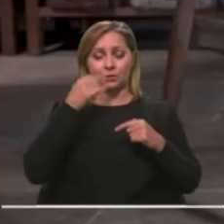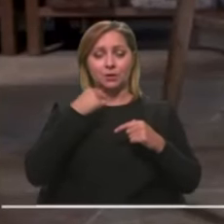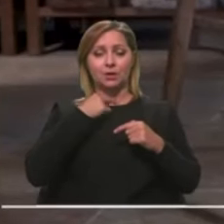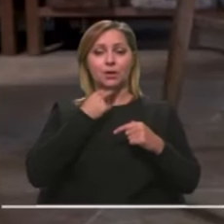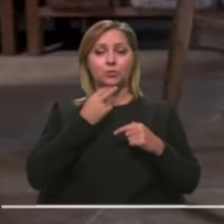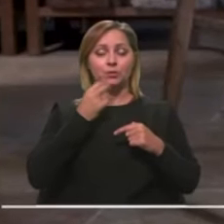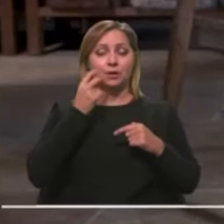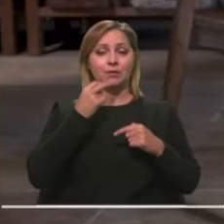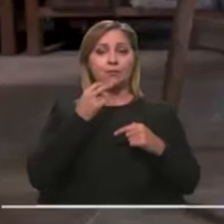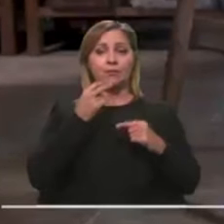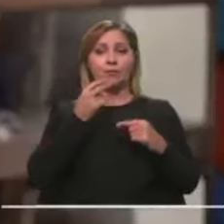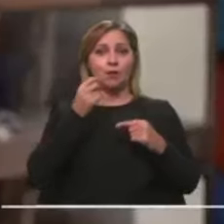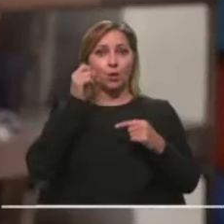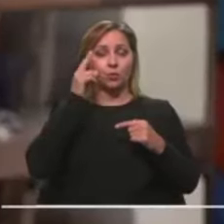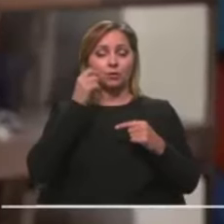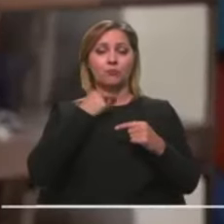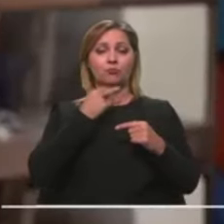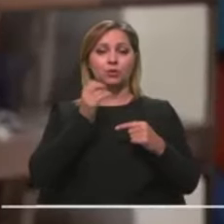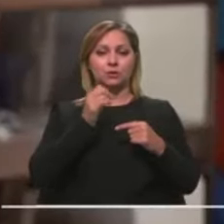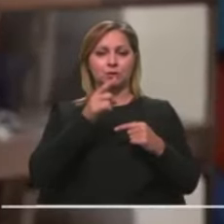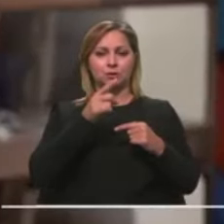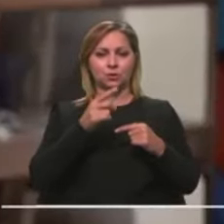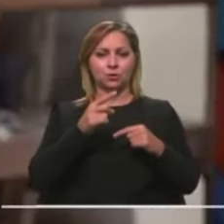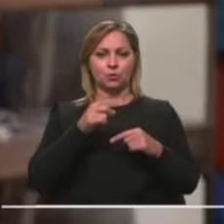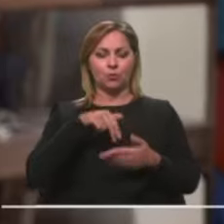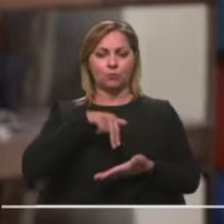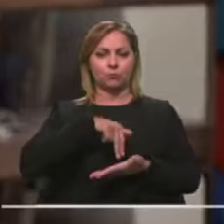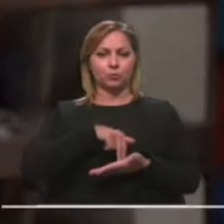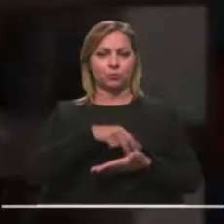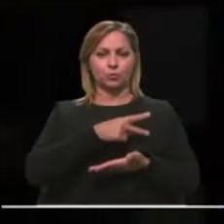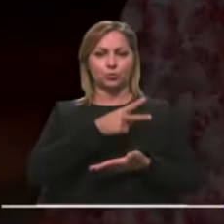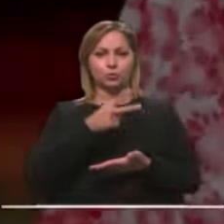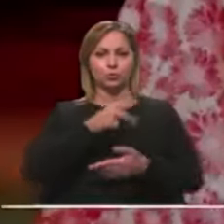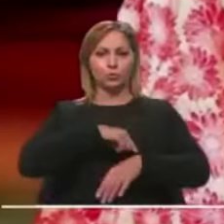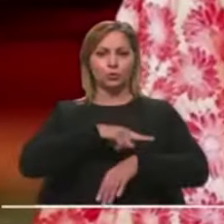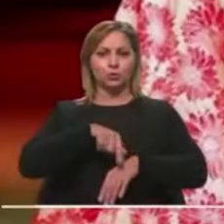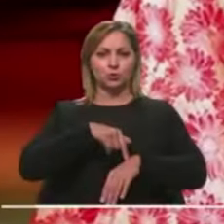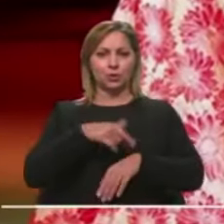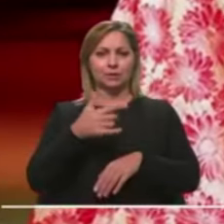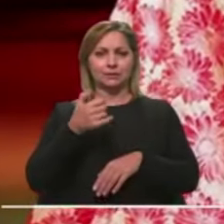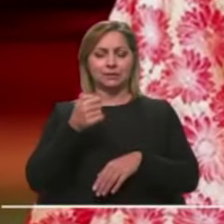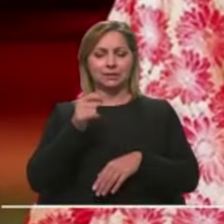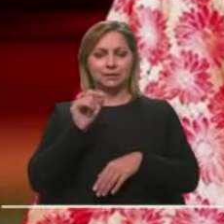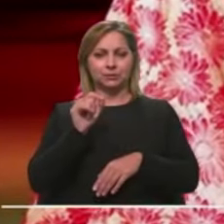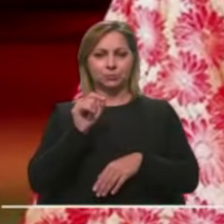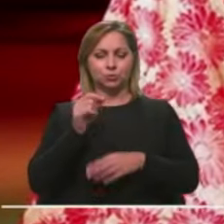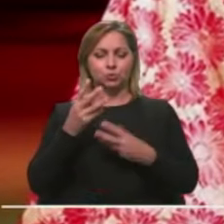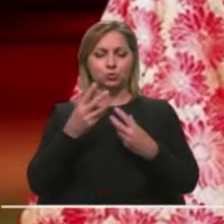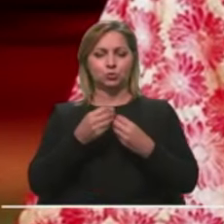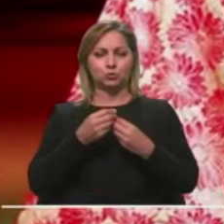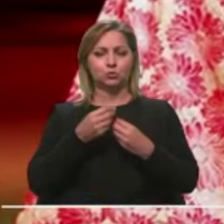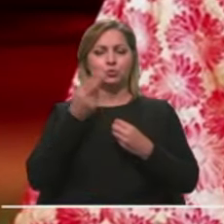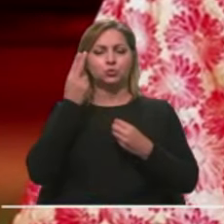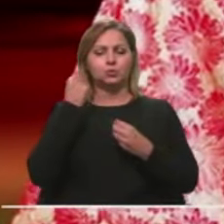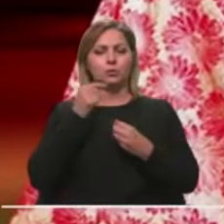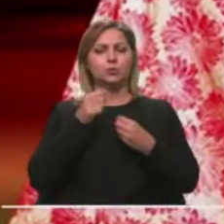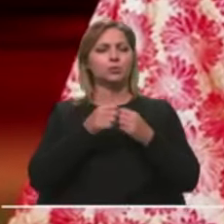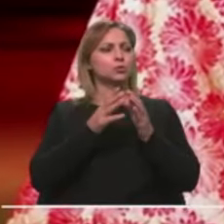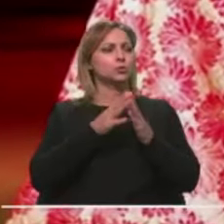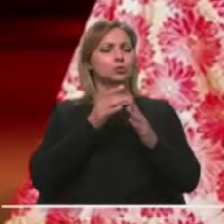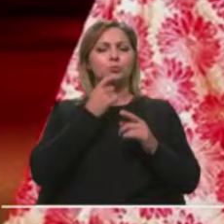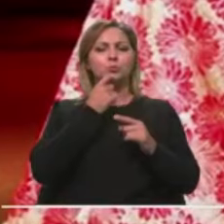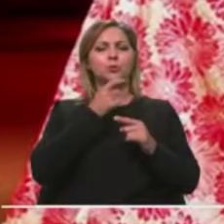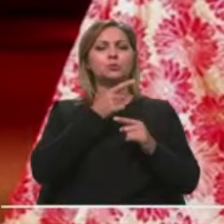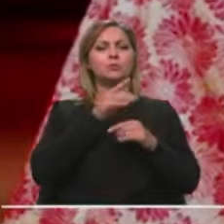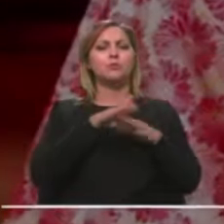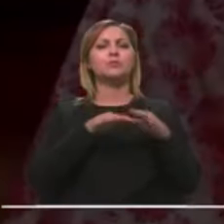afónica, e tinha um espetáculo de 2 horas e 15 minutos para fazer, eu com o João. E eu falava assim, e toda a gente me perguntava o que é que vais fazer. Eu vou